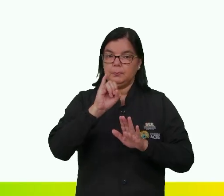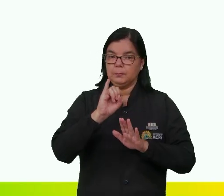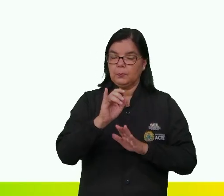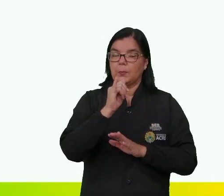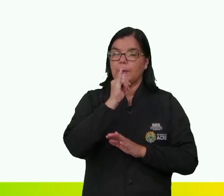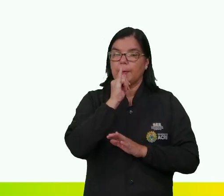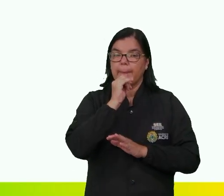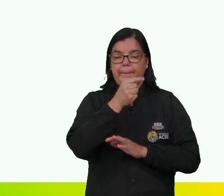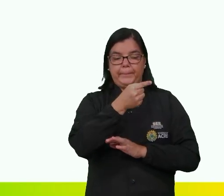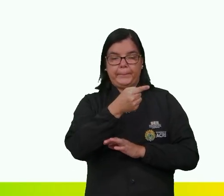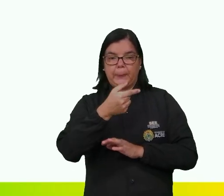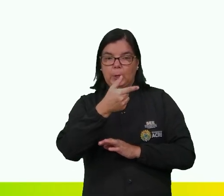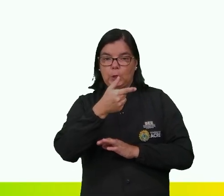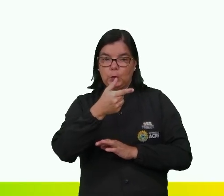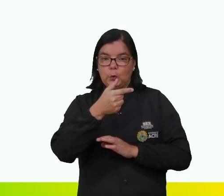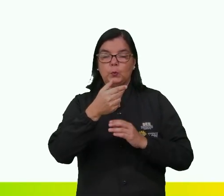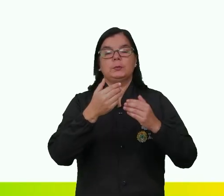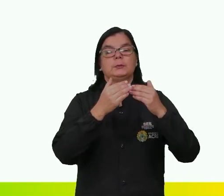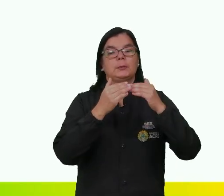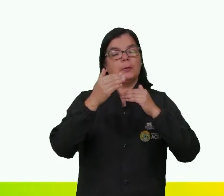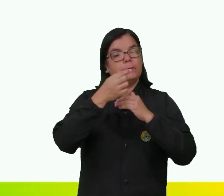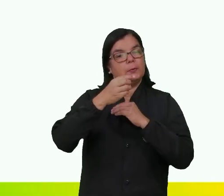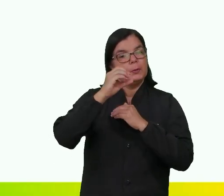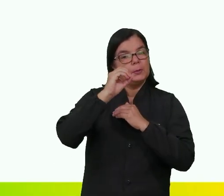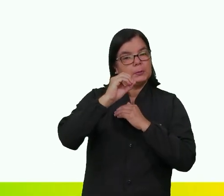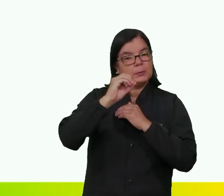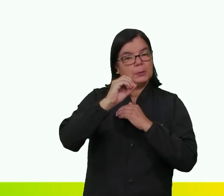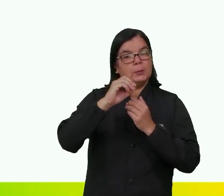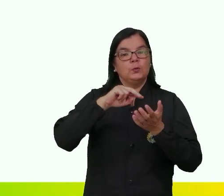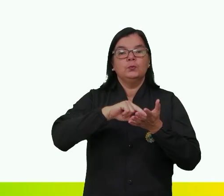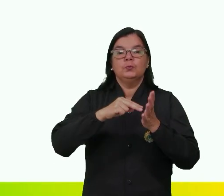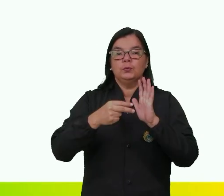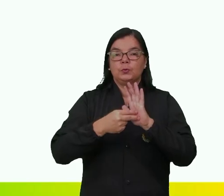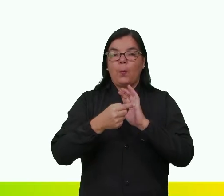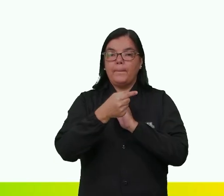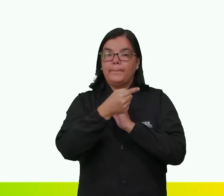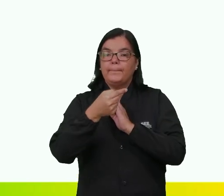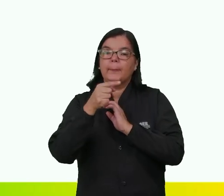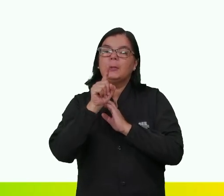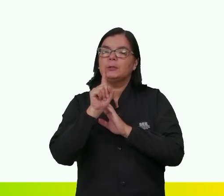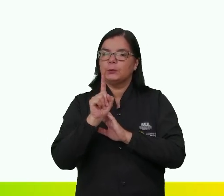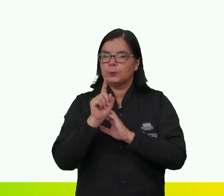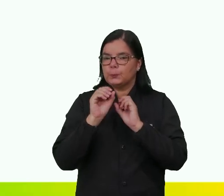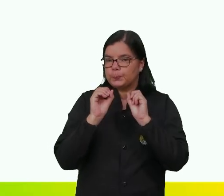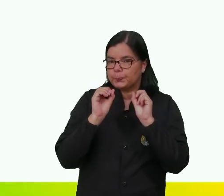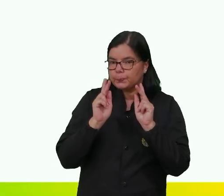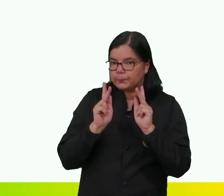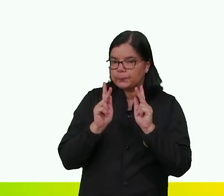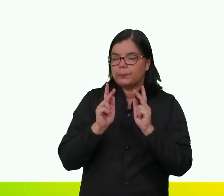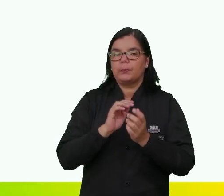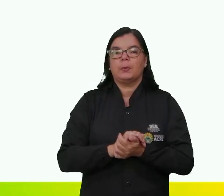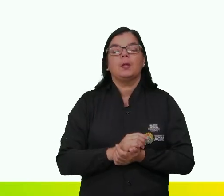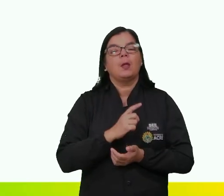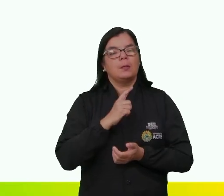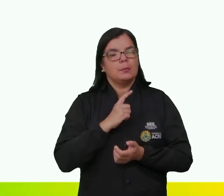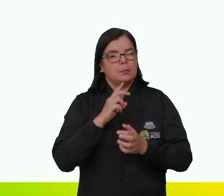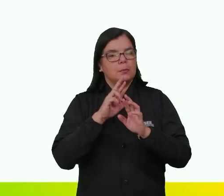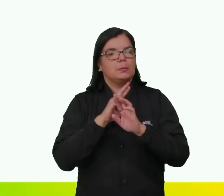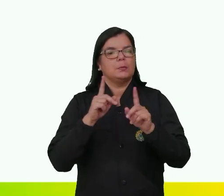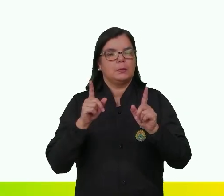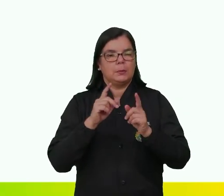assim, ó, menos 2 elevado a 0, isso aqui vai ser menos 1, ok? Então, existe essa